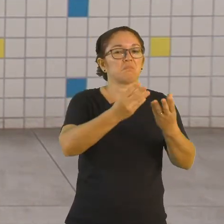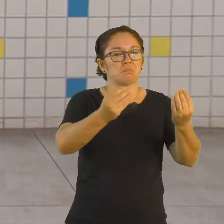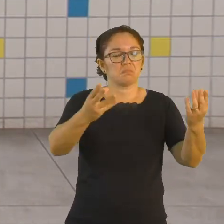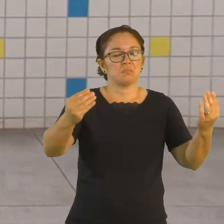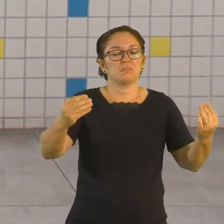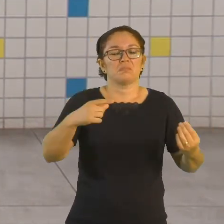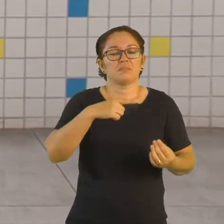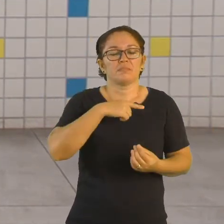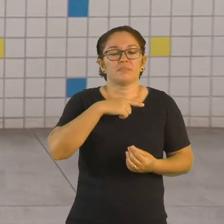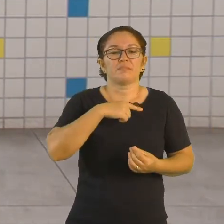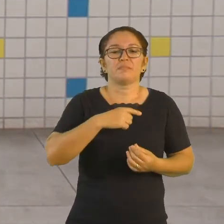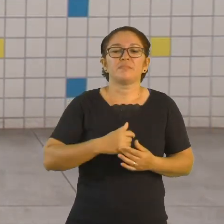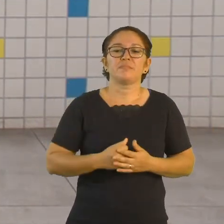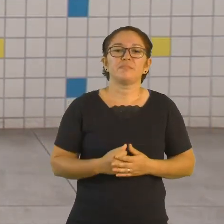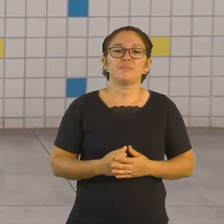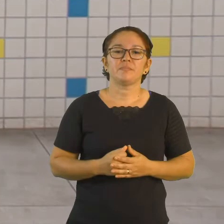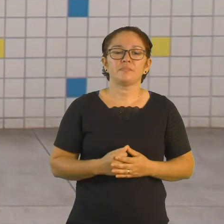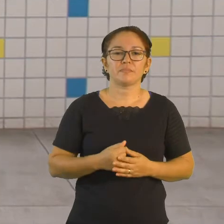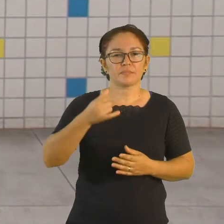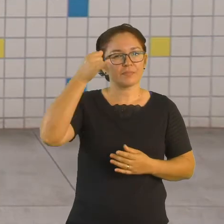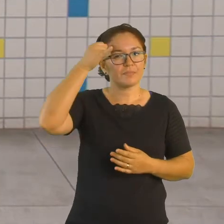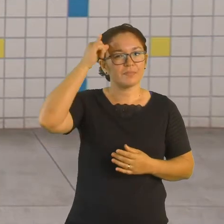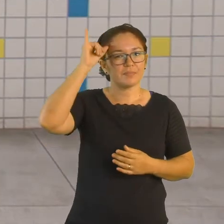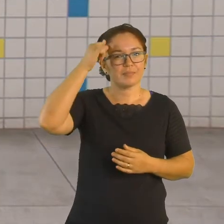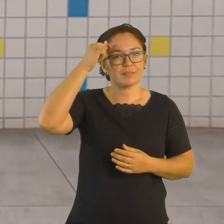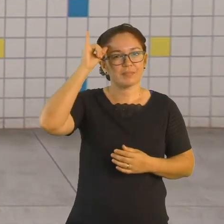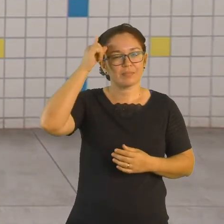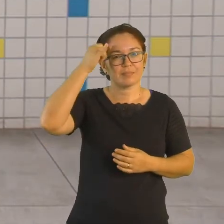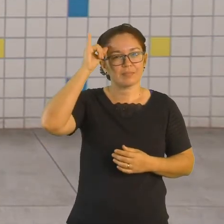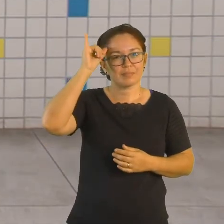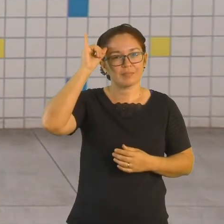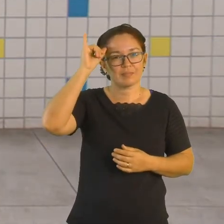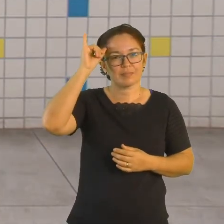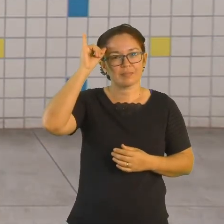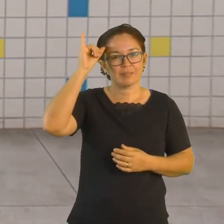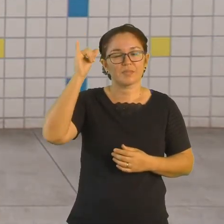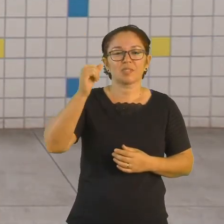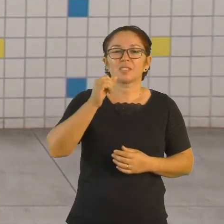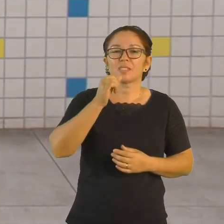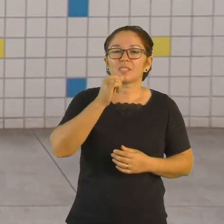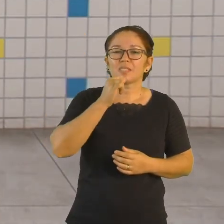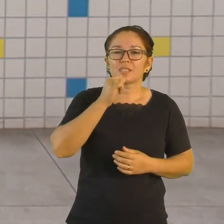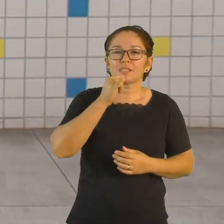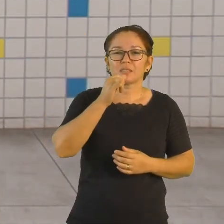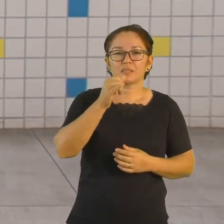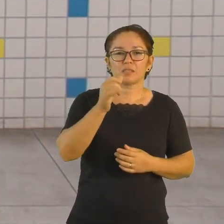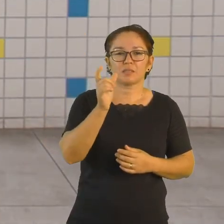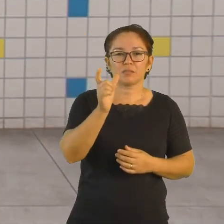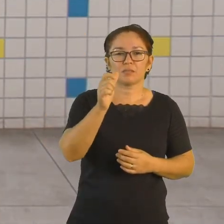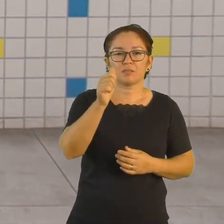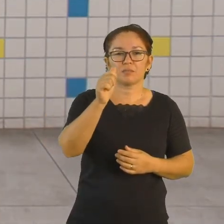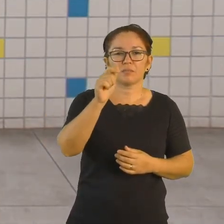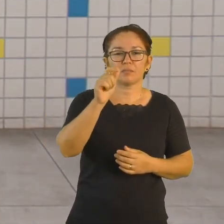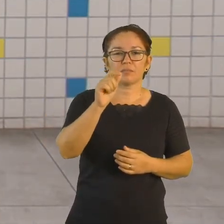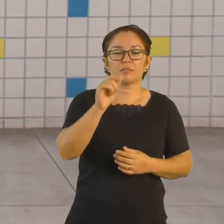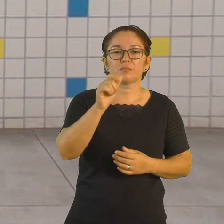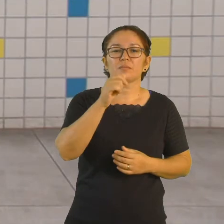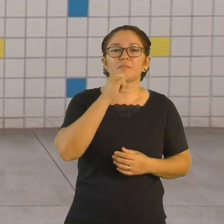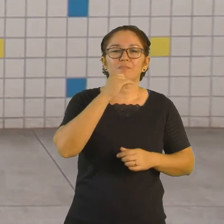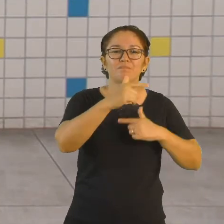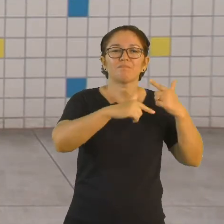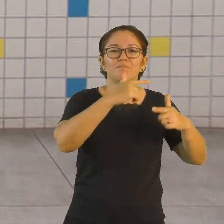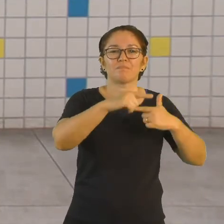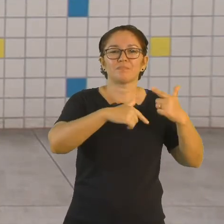Agropecuária. Agropecuária é um termo que envolve as atividades agrícolas, cultivo de plantas,